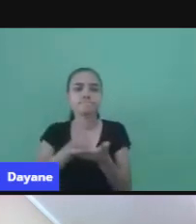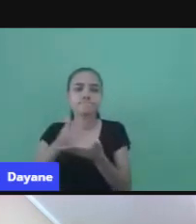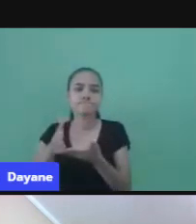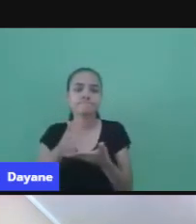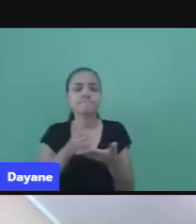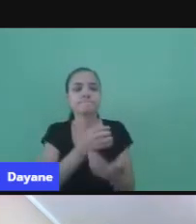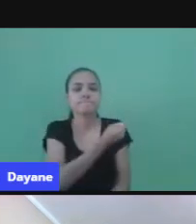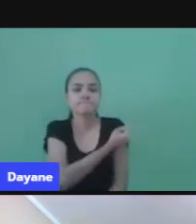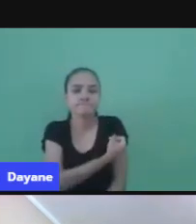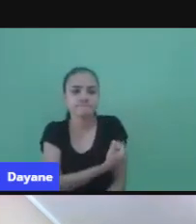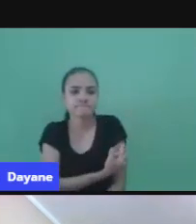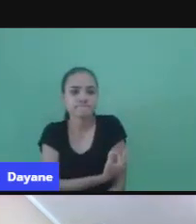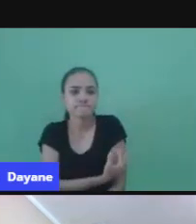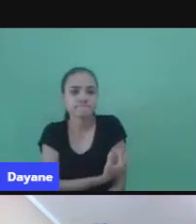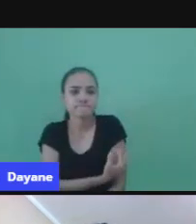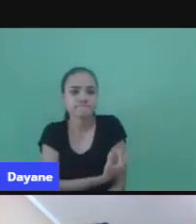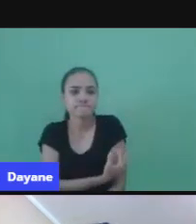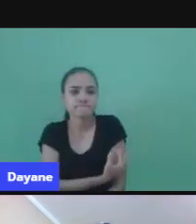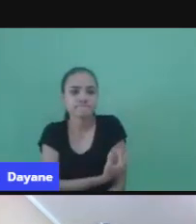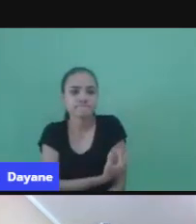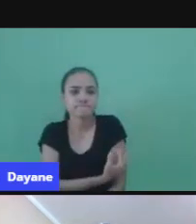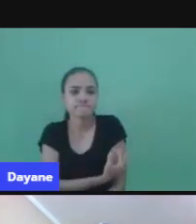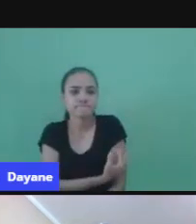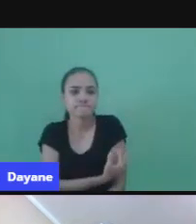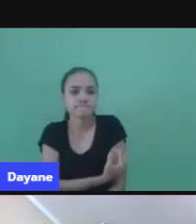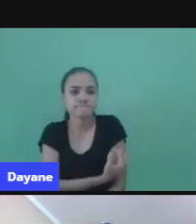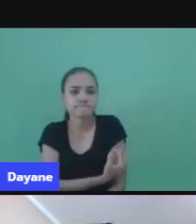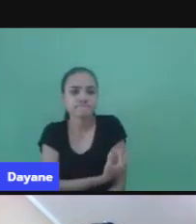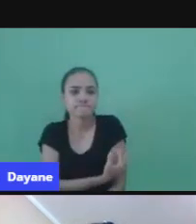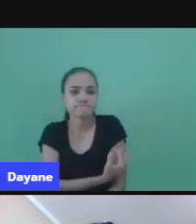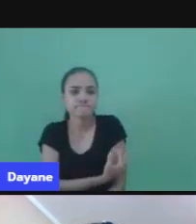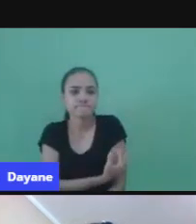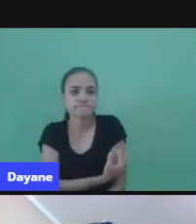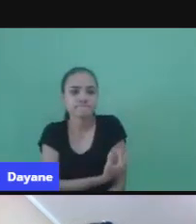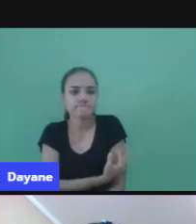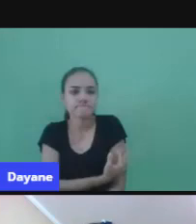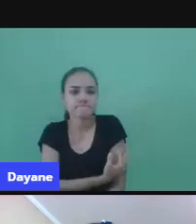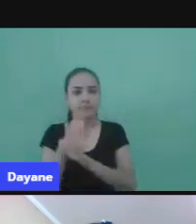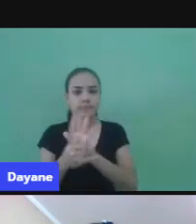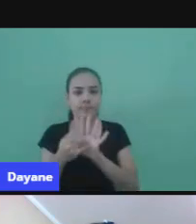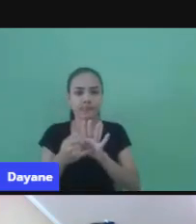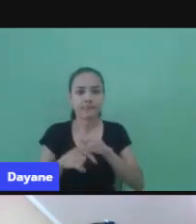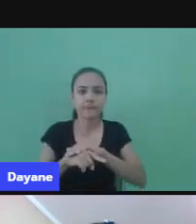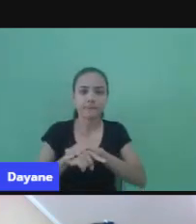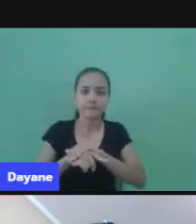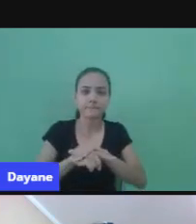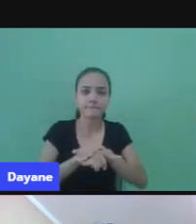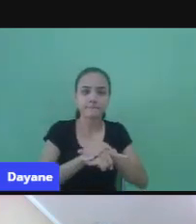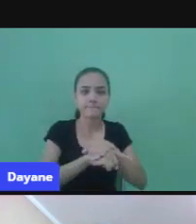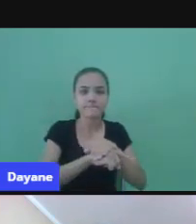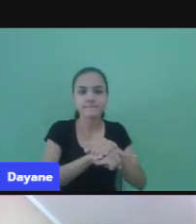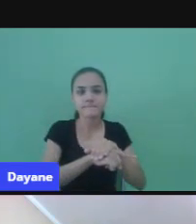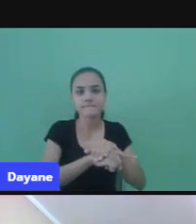Aí dentro a gente dividiu pelos dois projetos, do Tatu Canastra e do projeto Bandeiras e